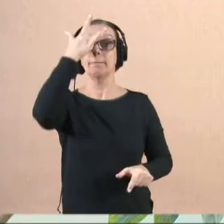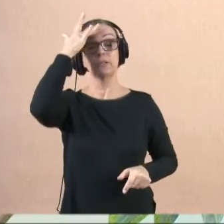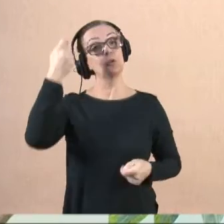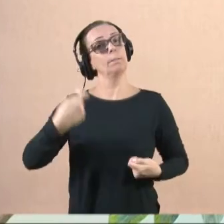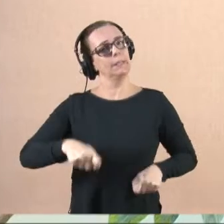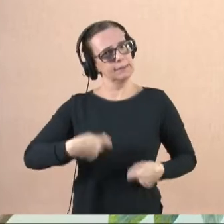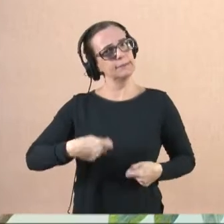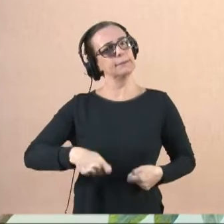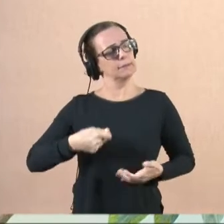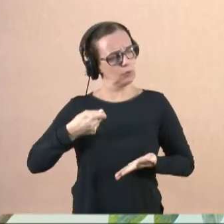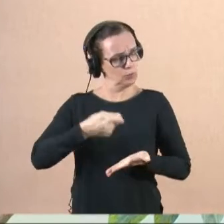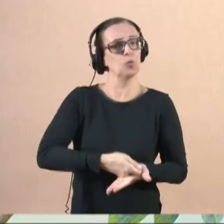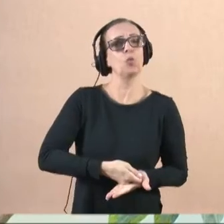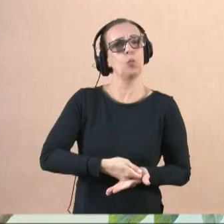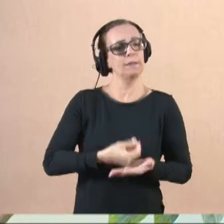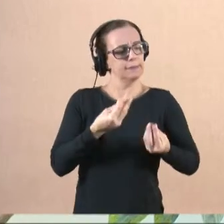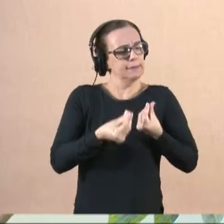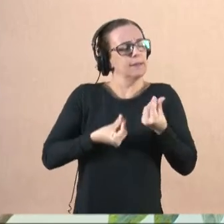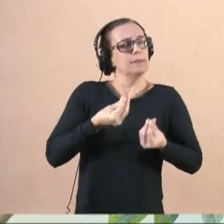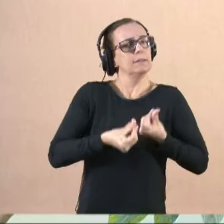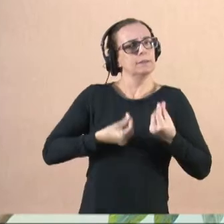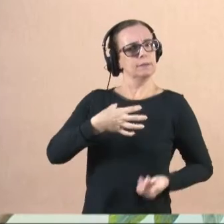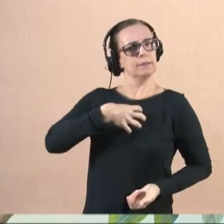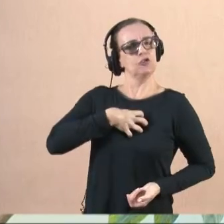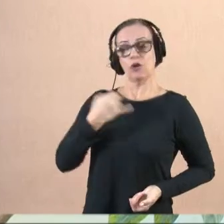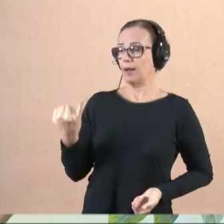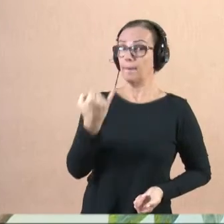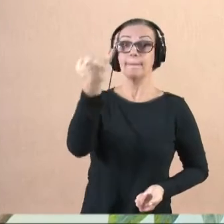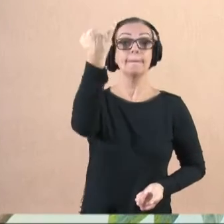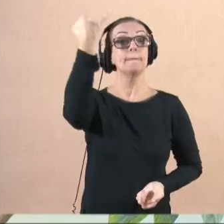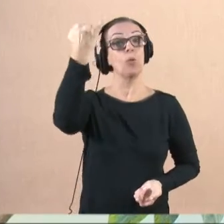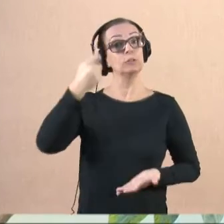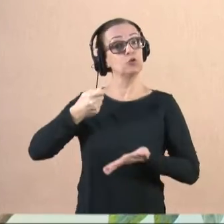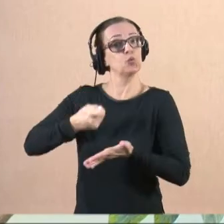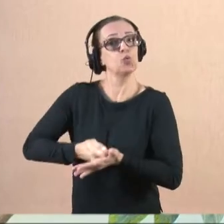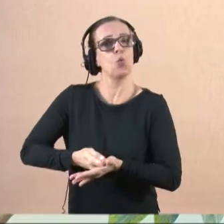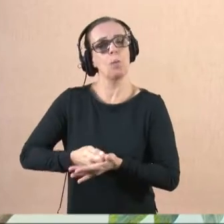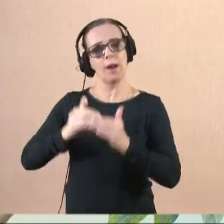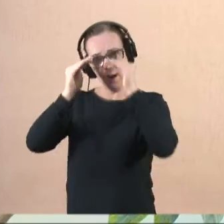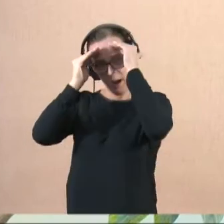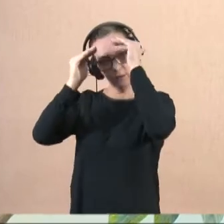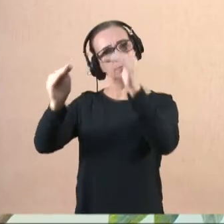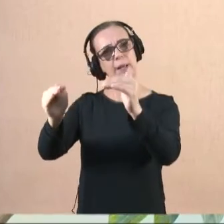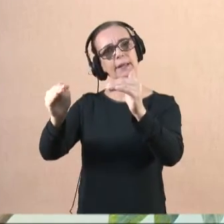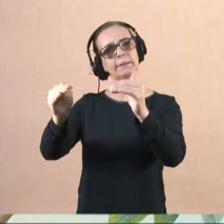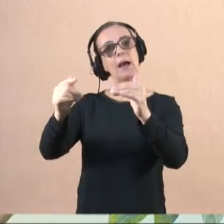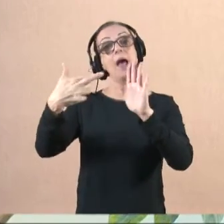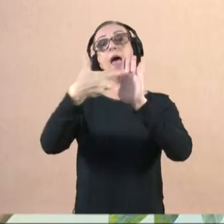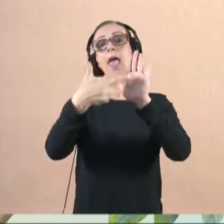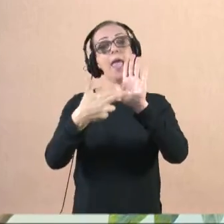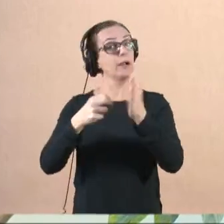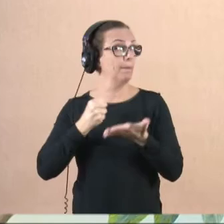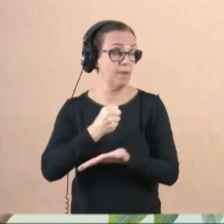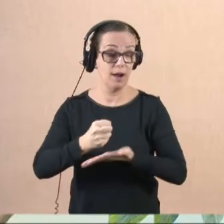cumpri-lo sensibilizados pela importância de cumprir o respeitar essas regras